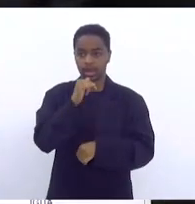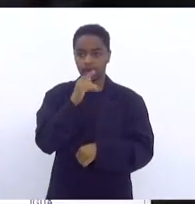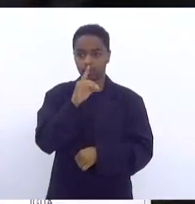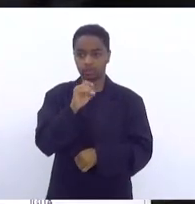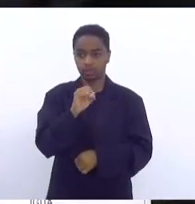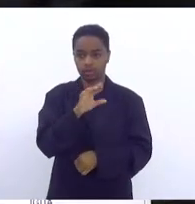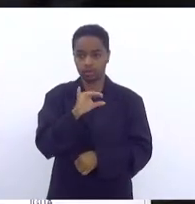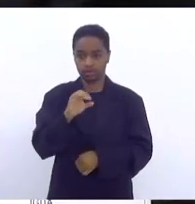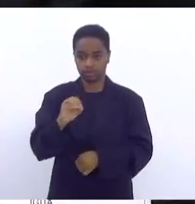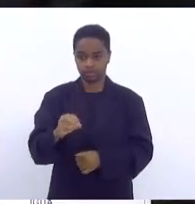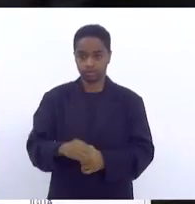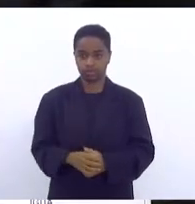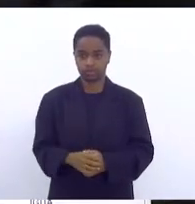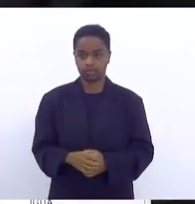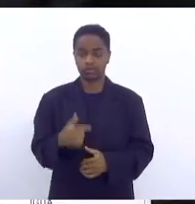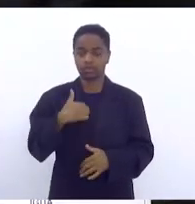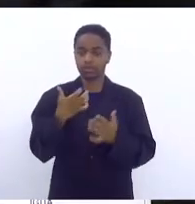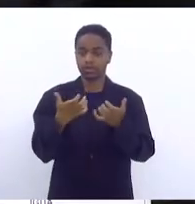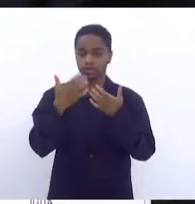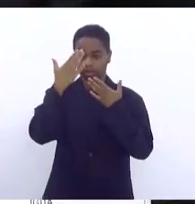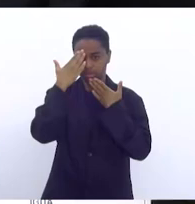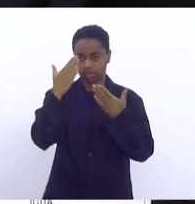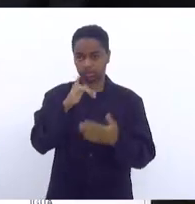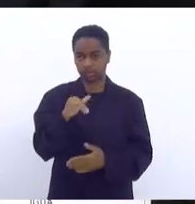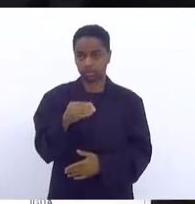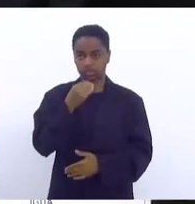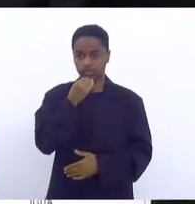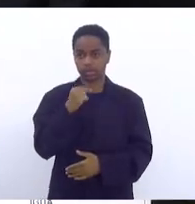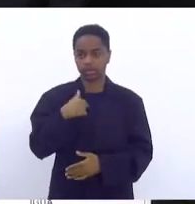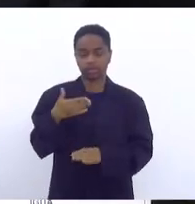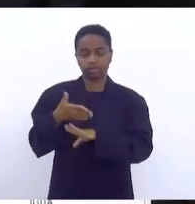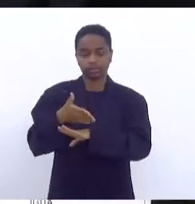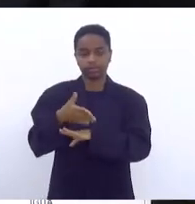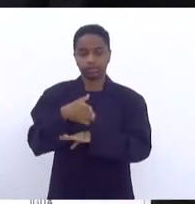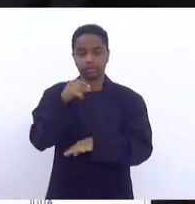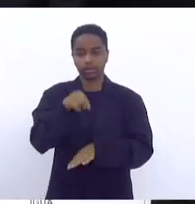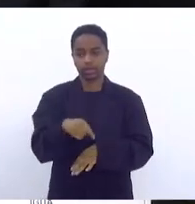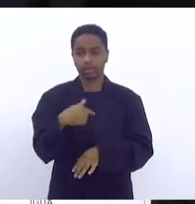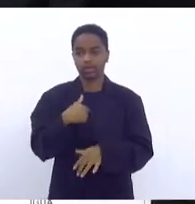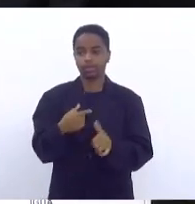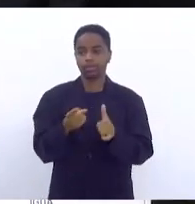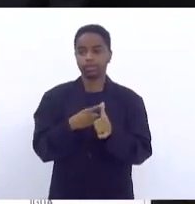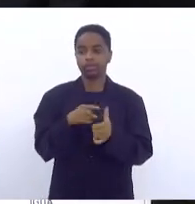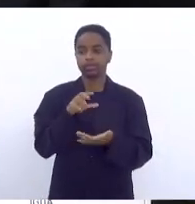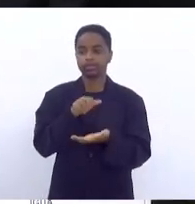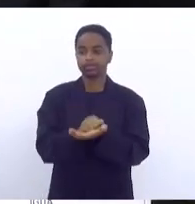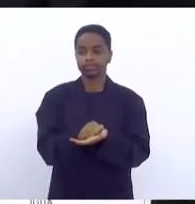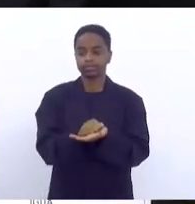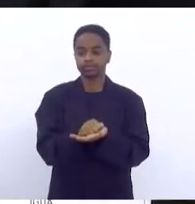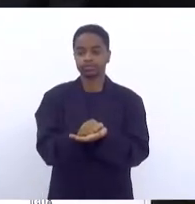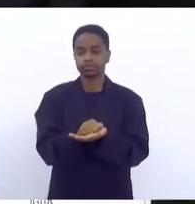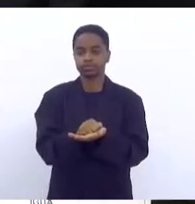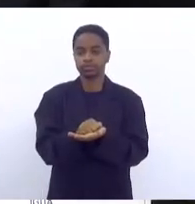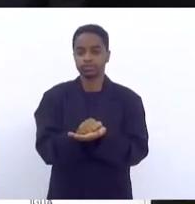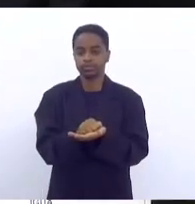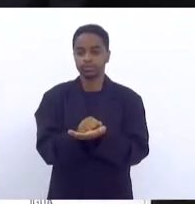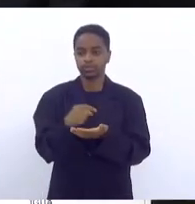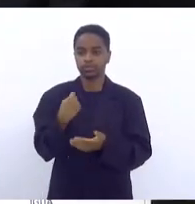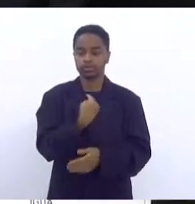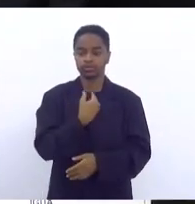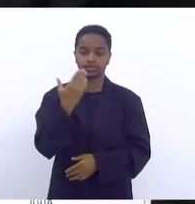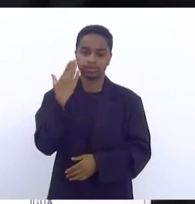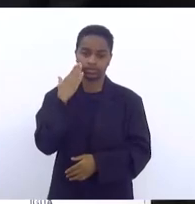e queria agradecer a oportunidade de gente est aqui primeiro queria registrar que a gente sabe que nós